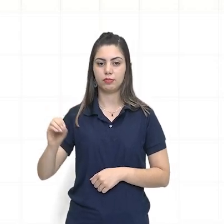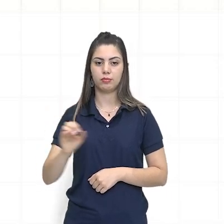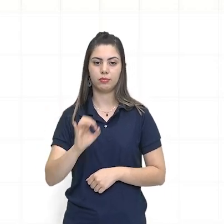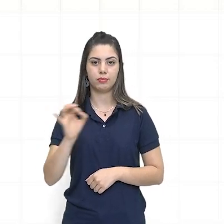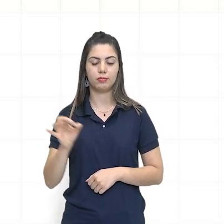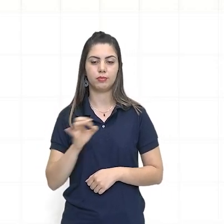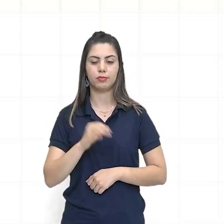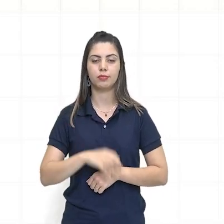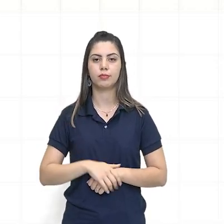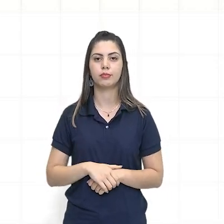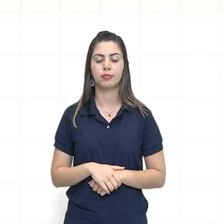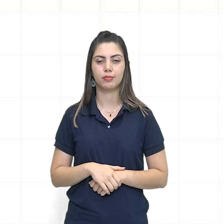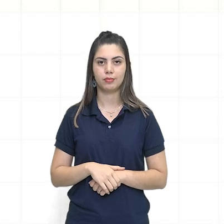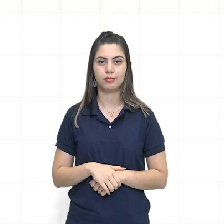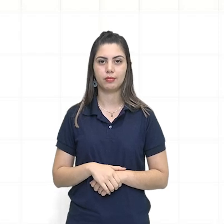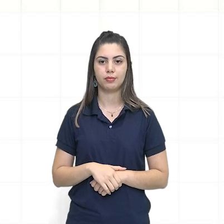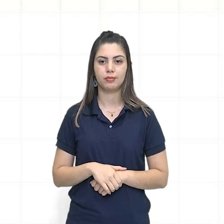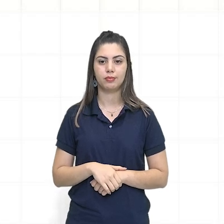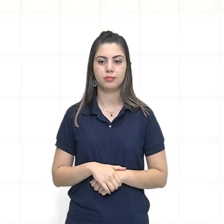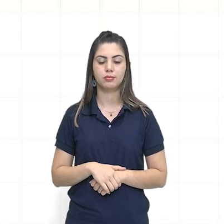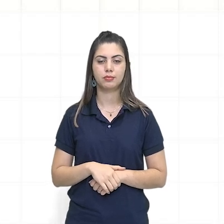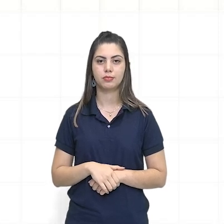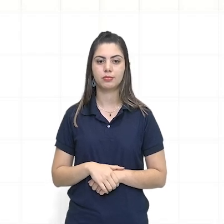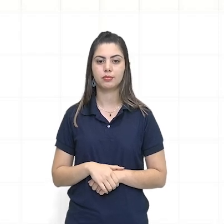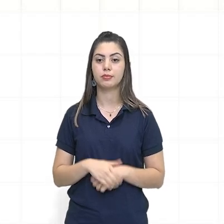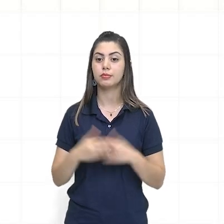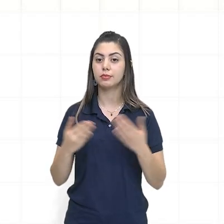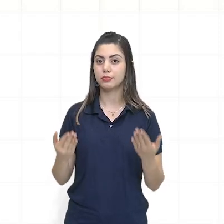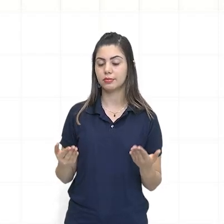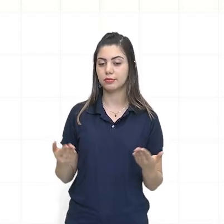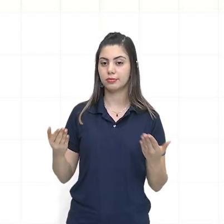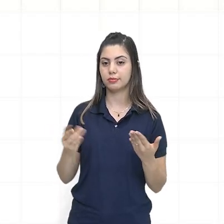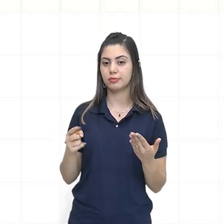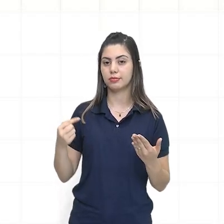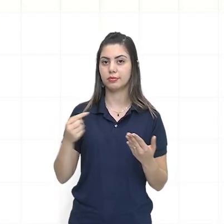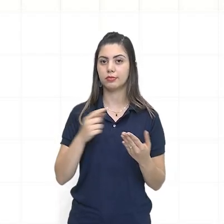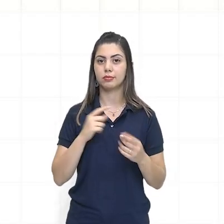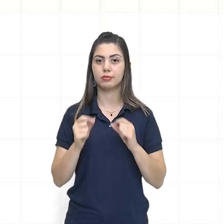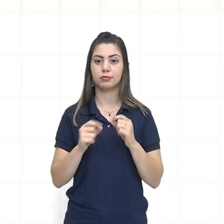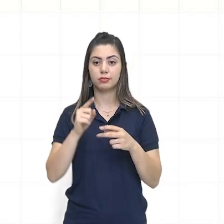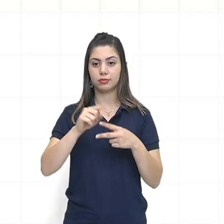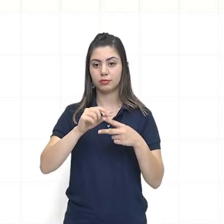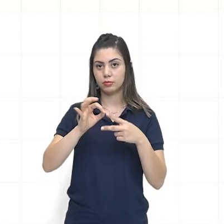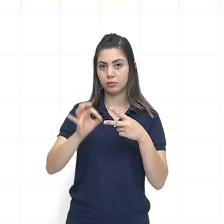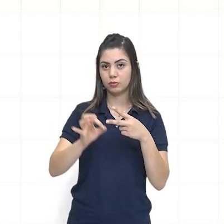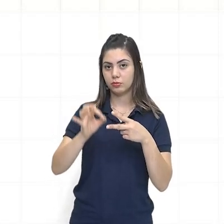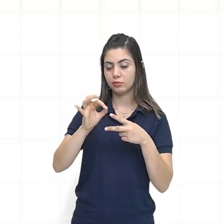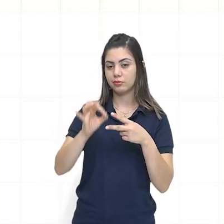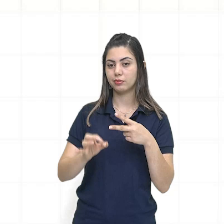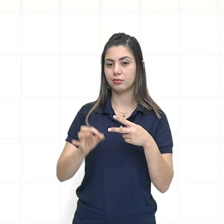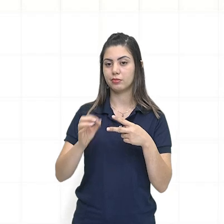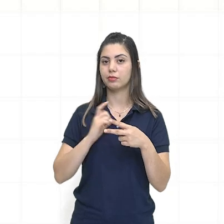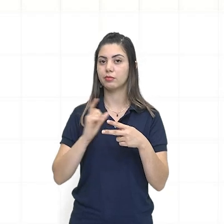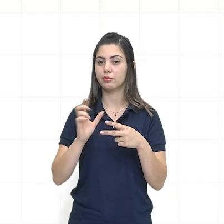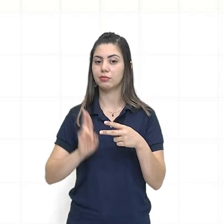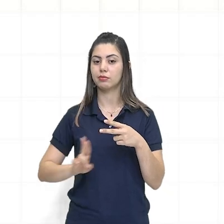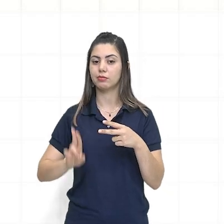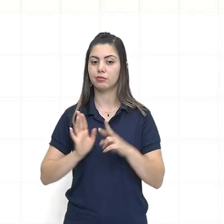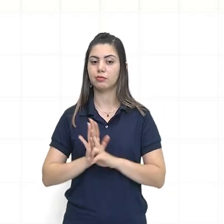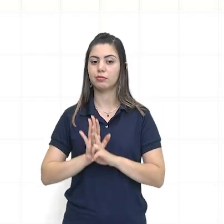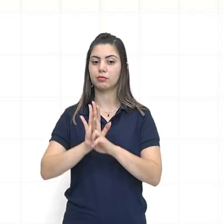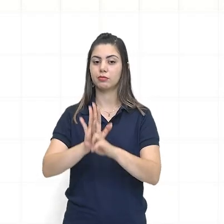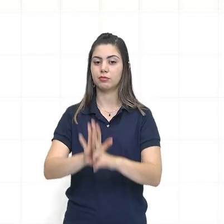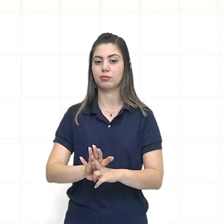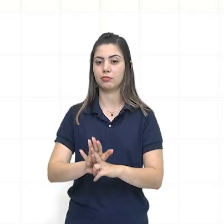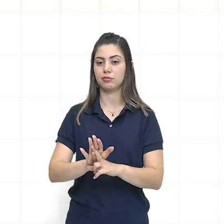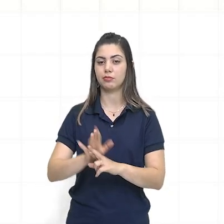Ok? Lados do ângulo. E a gente vai indicar esse ângulo por uma representação. A gente vai chamar ele de